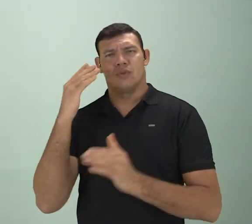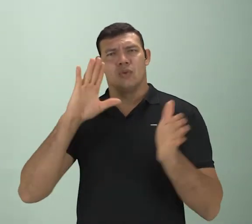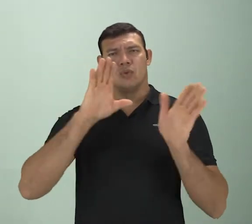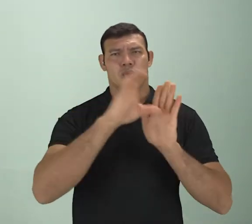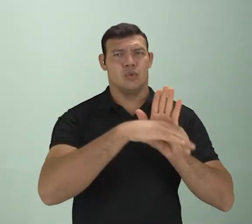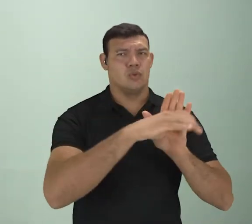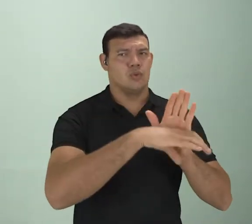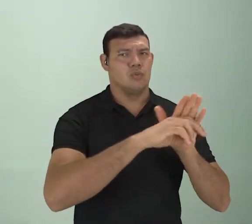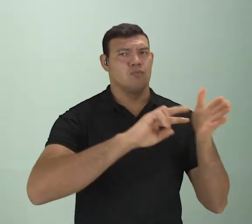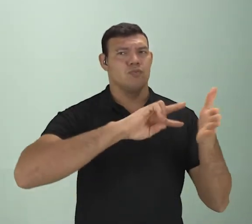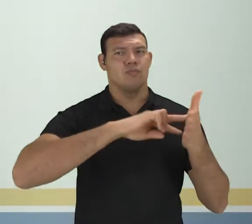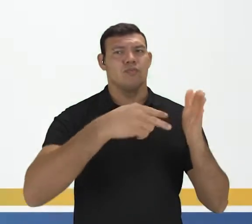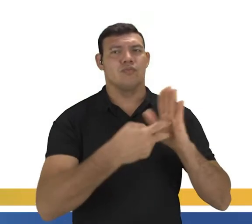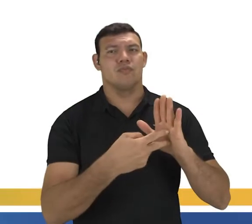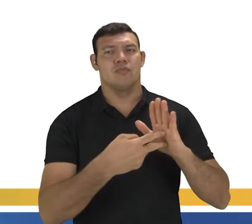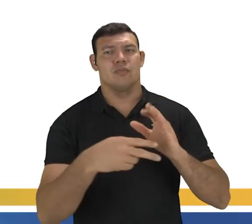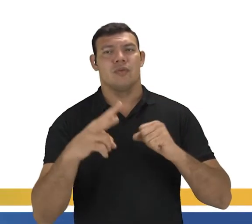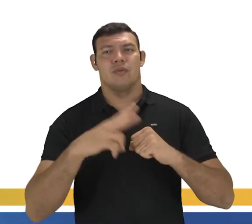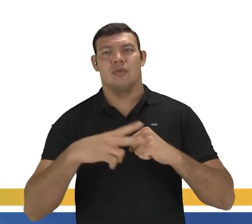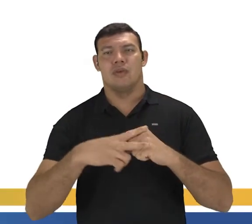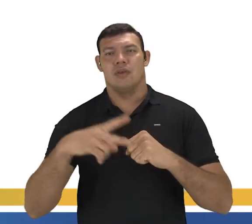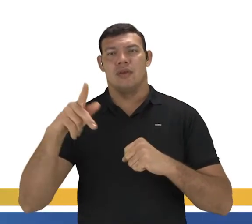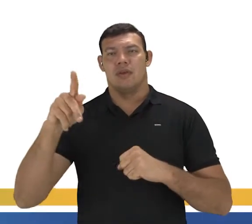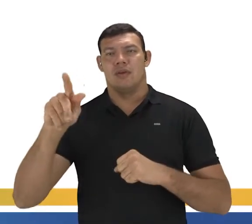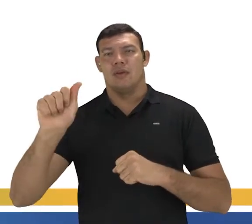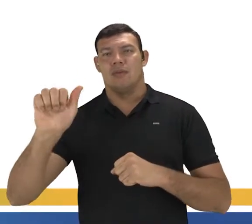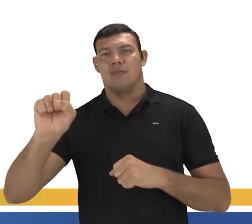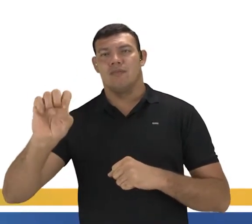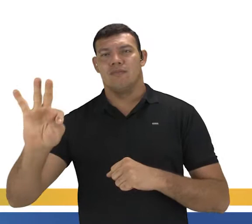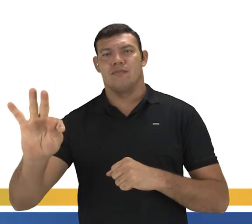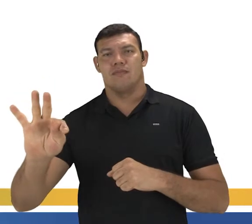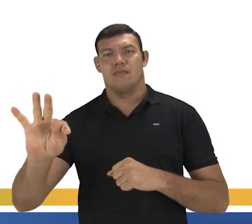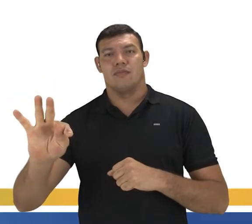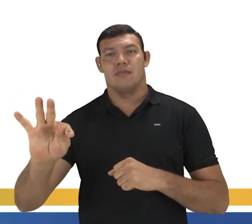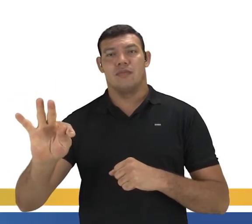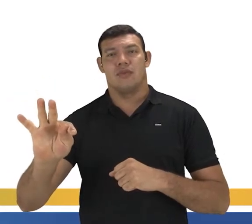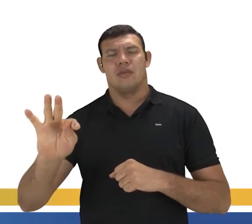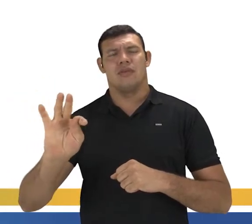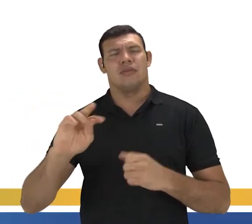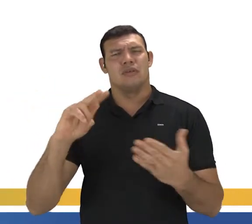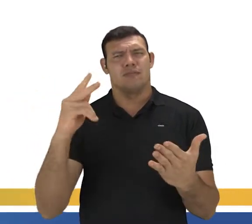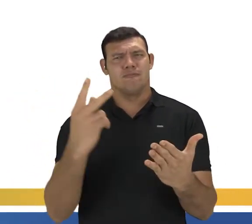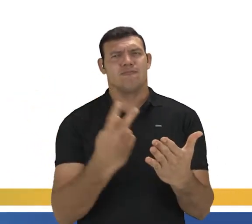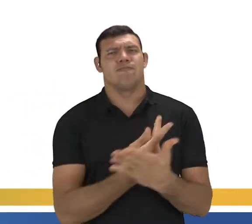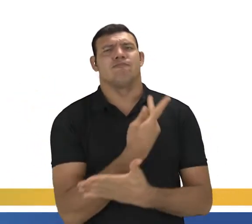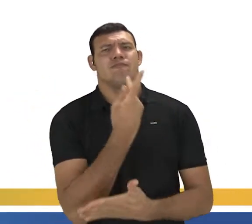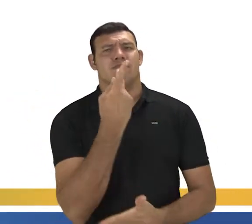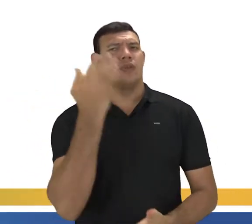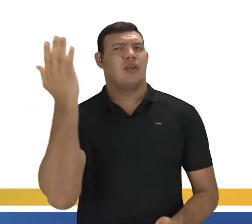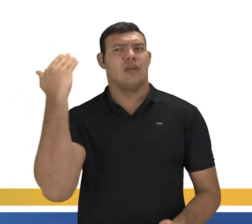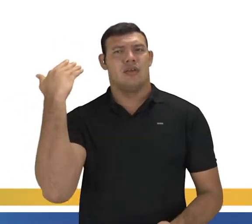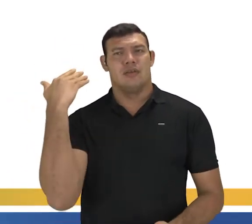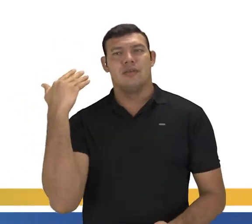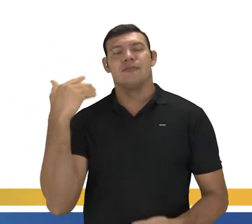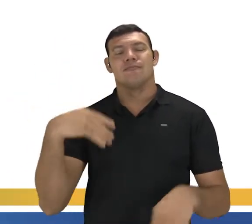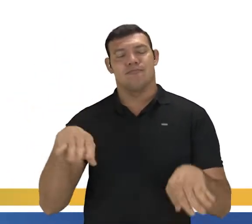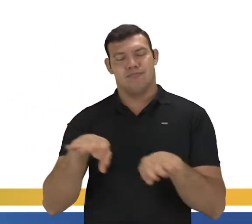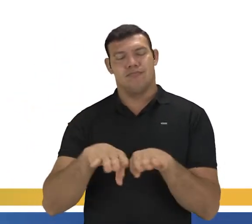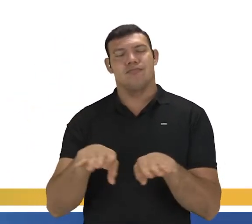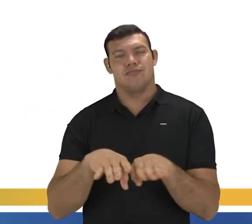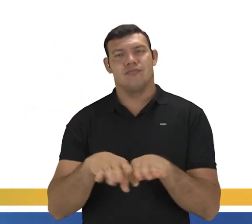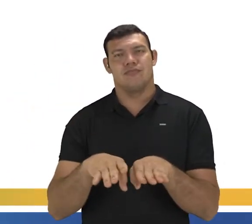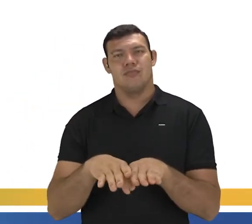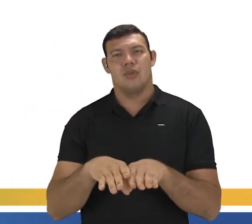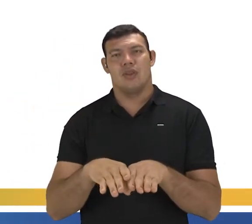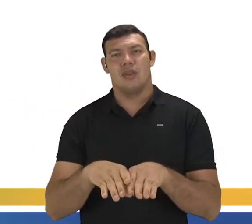professora da ufam lixando quem passado perfeito ele descreve ações que aconteceram no passado antes de emoção que também